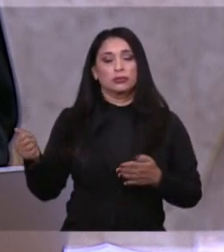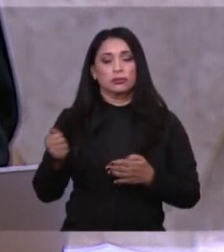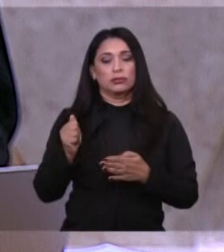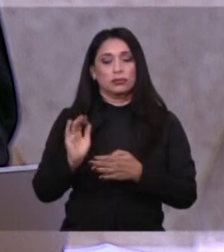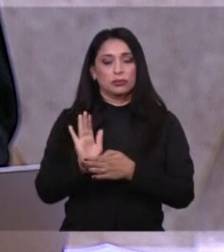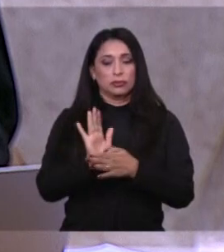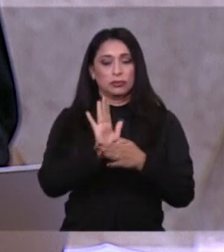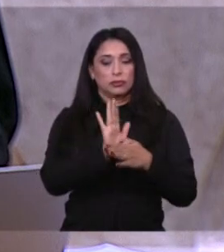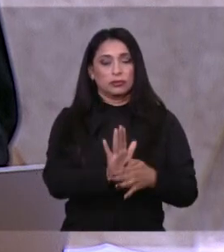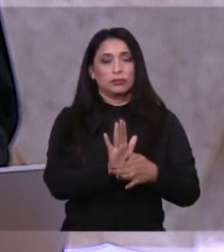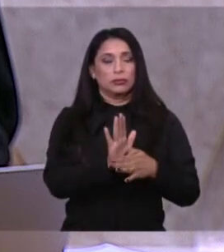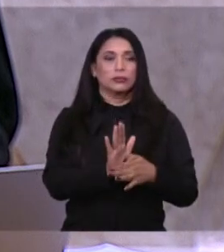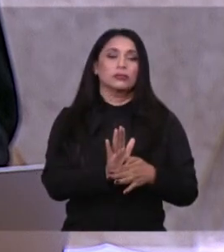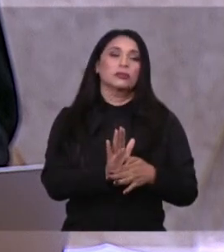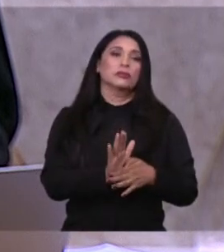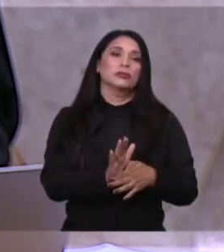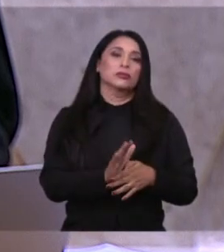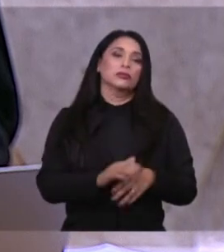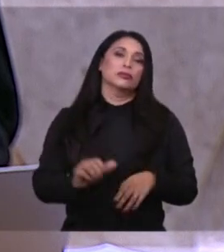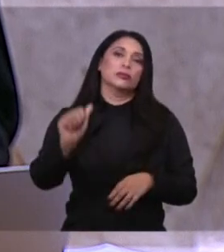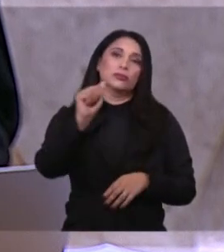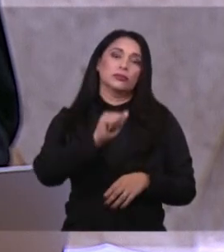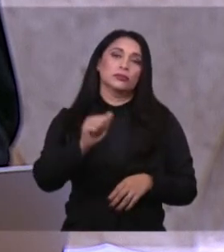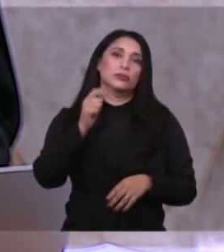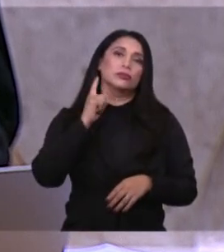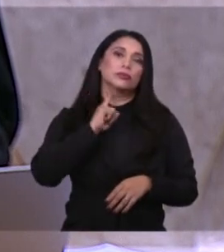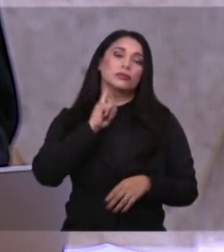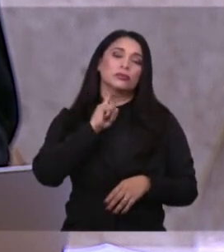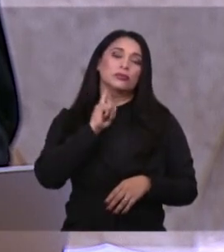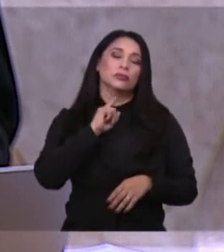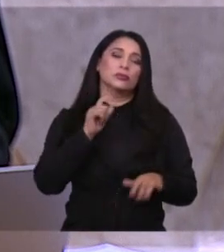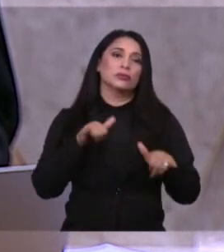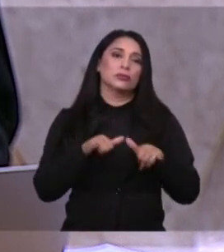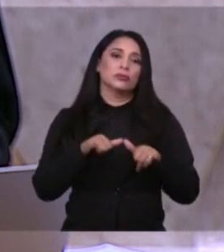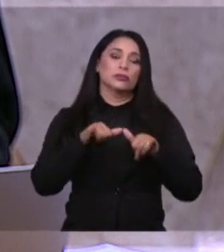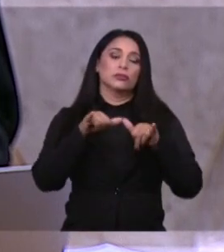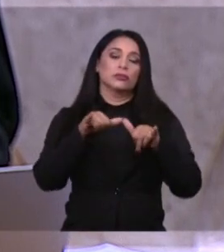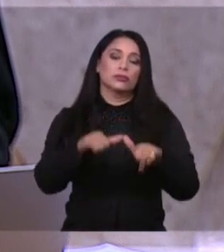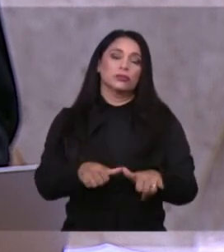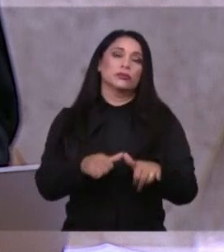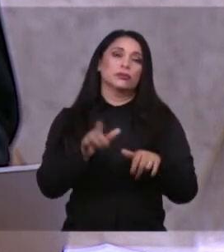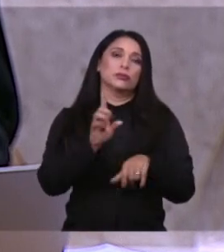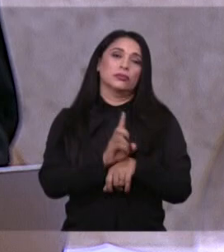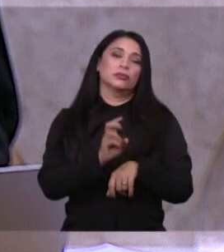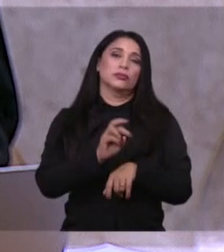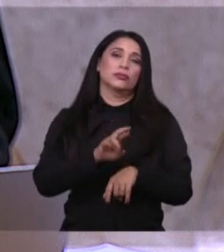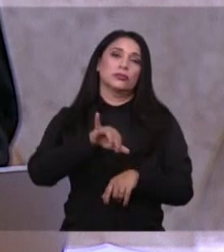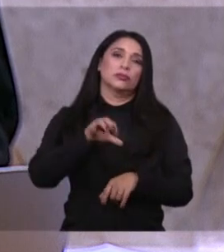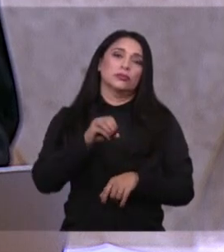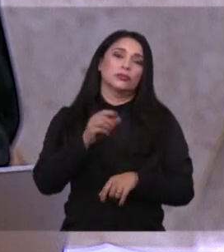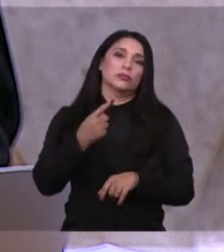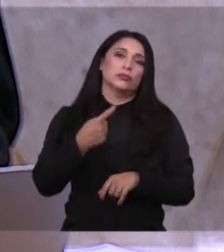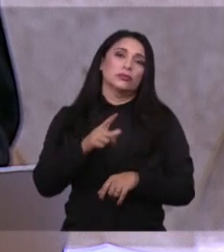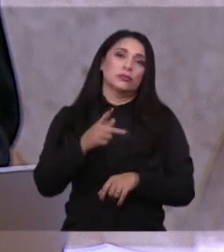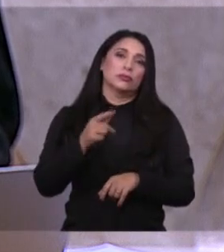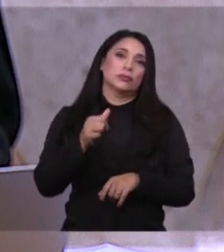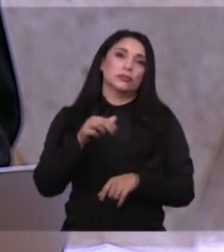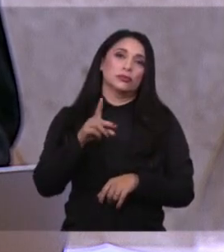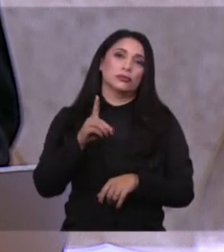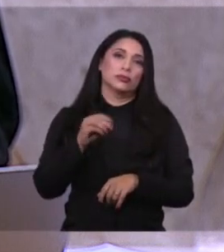Curi, Associação Mineira de Supermercados, o doutor João Paulo Fanucchi de Almeida